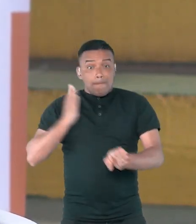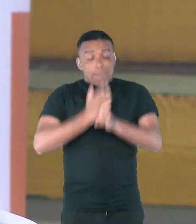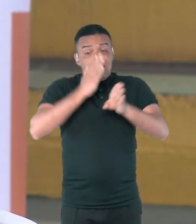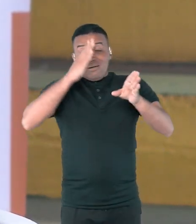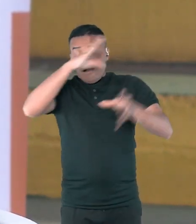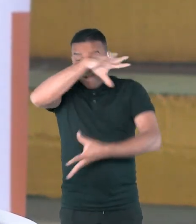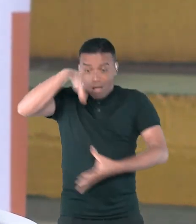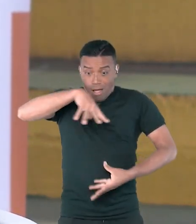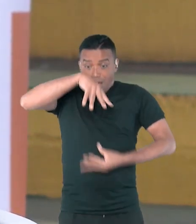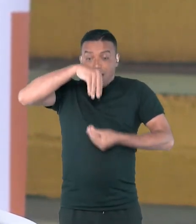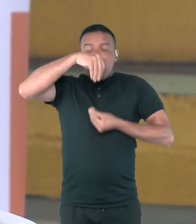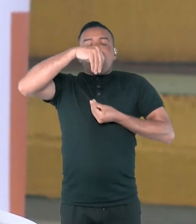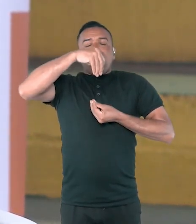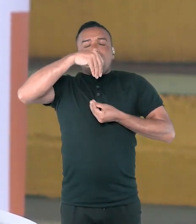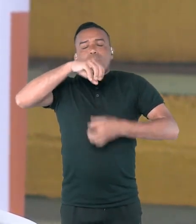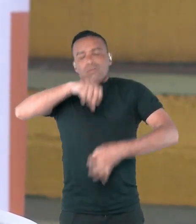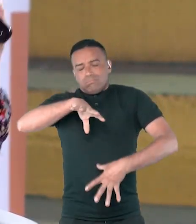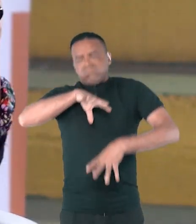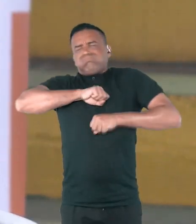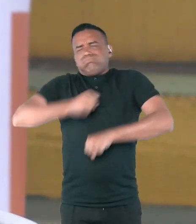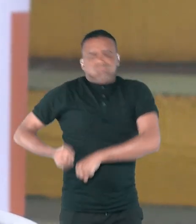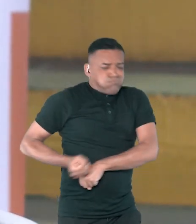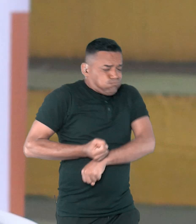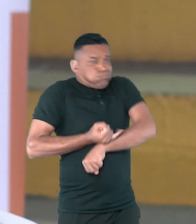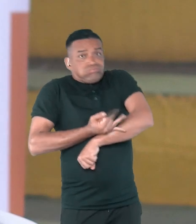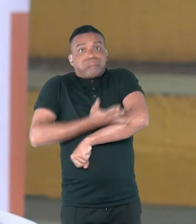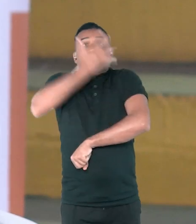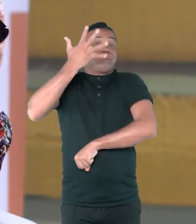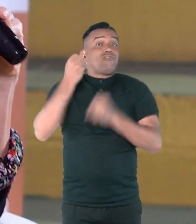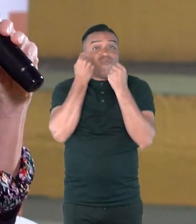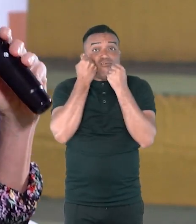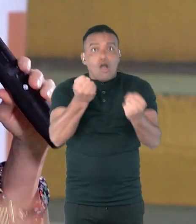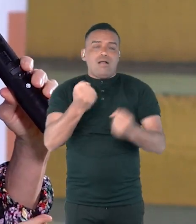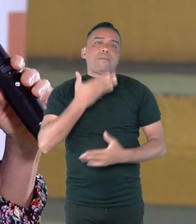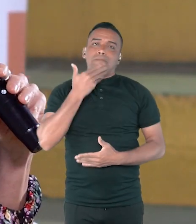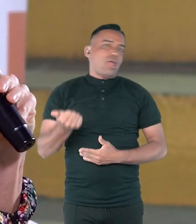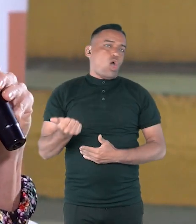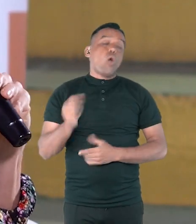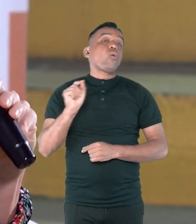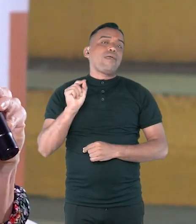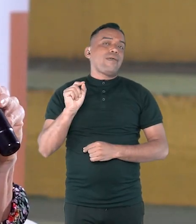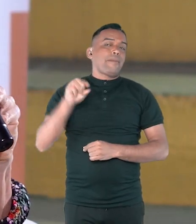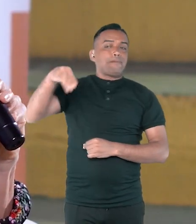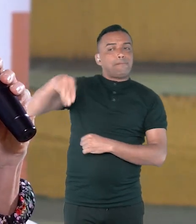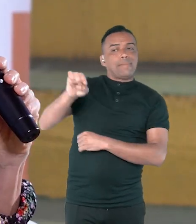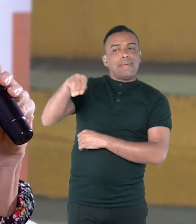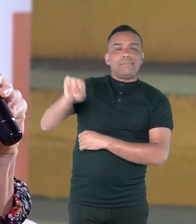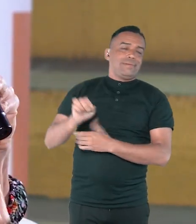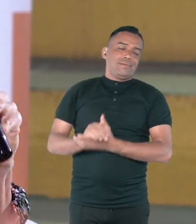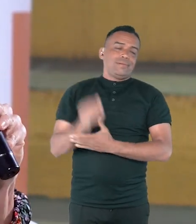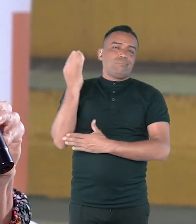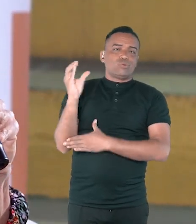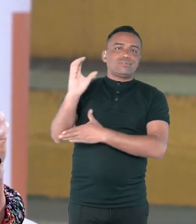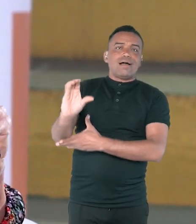alma, de uma função de explosão que é muito melhor que um meme,